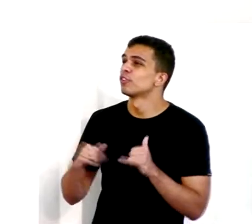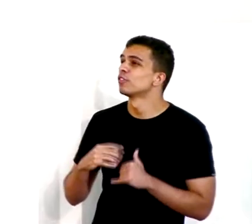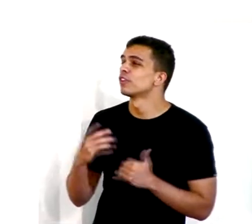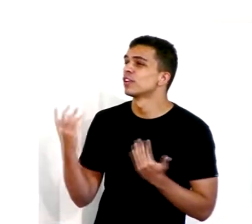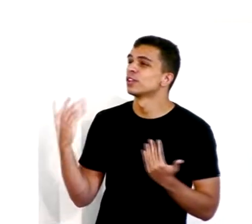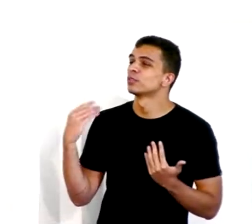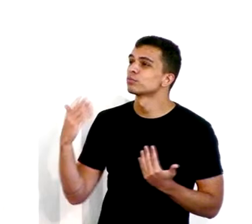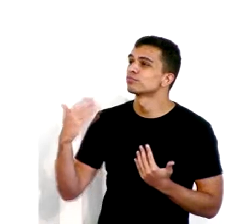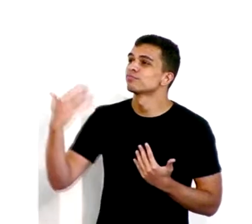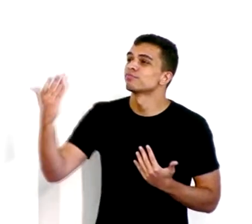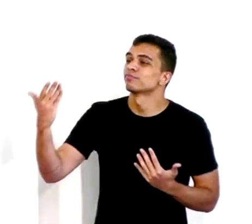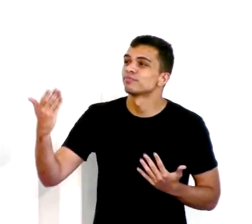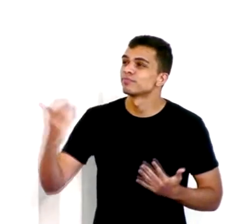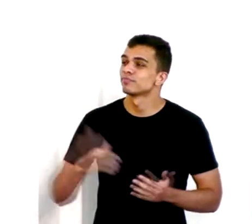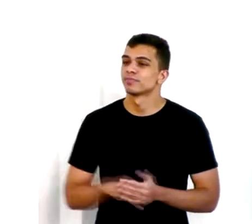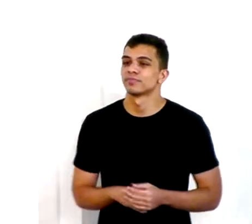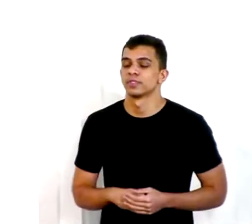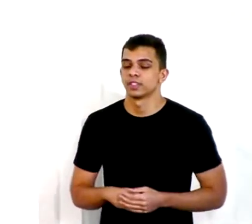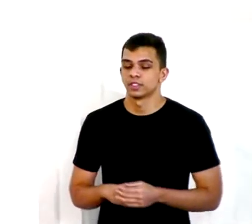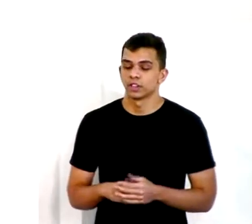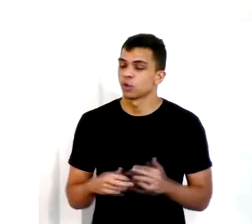eu escolhi fazer?